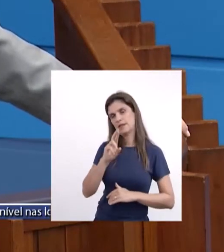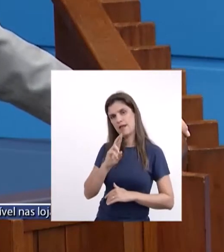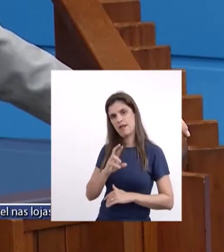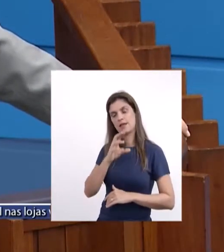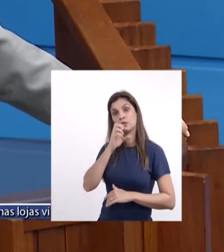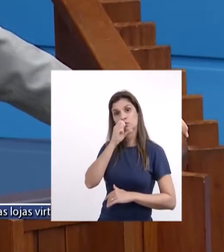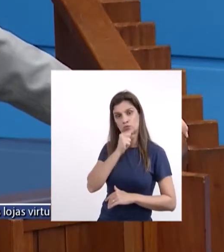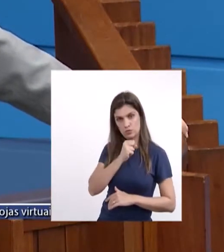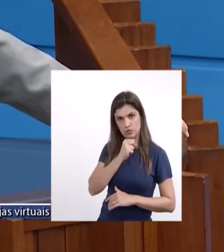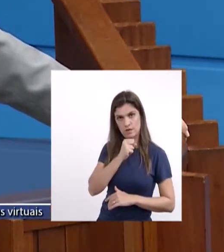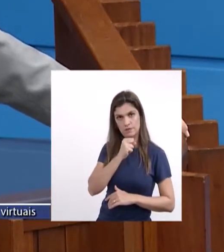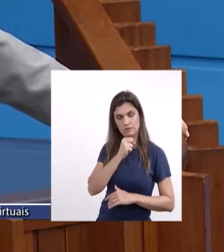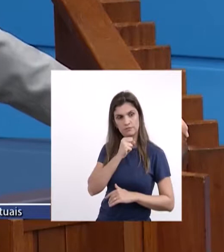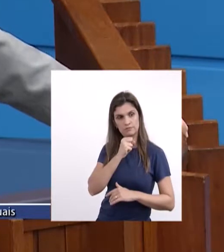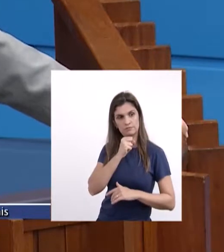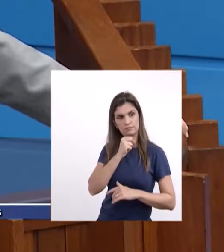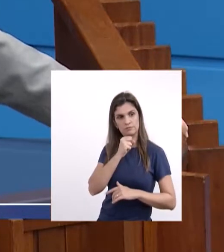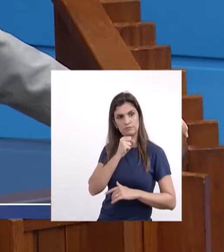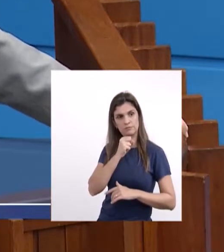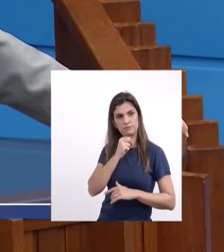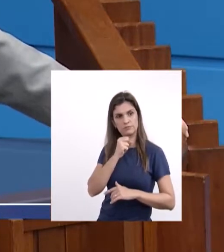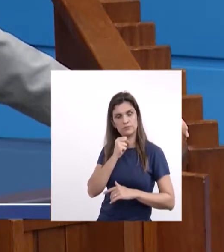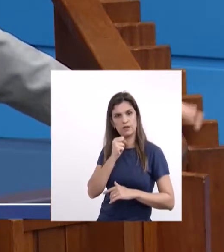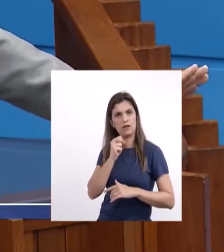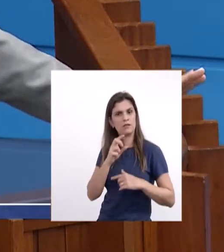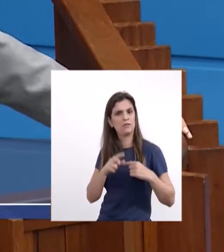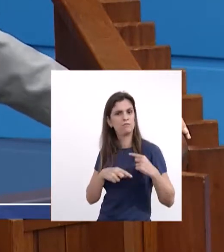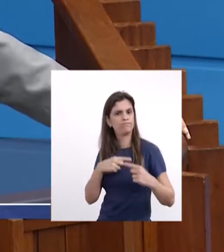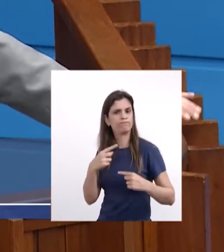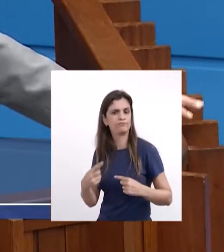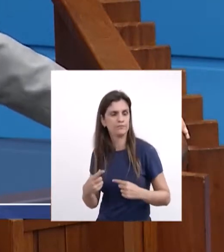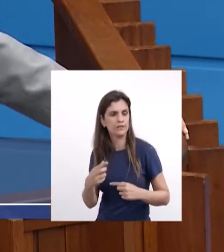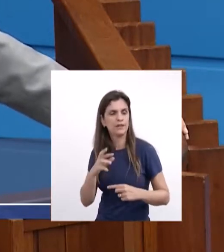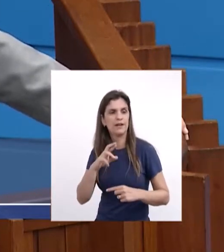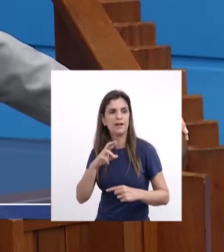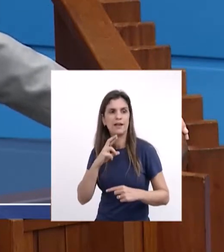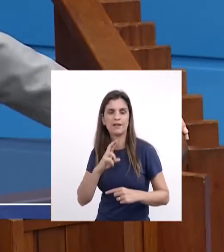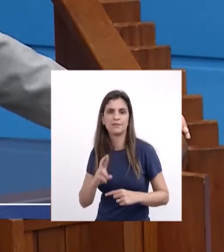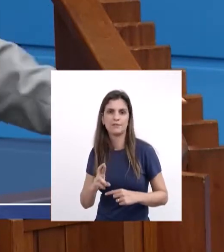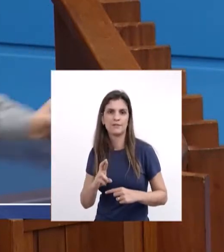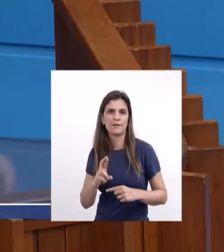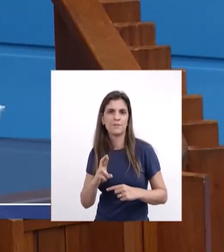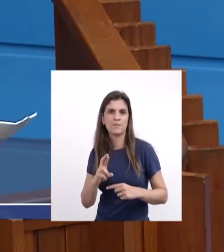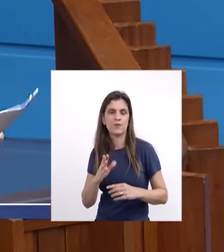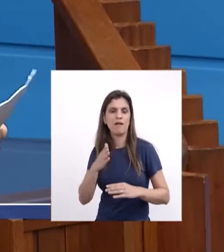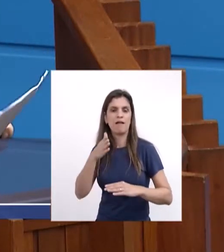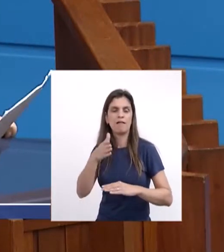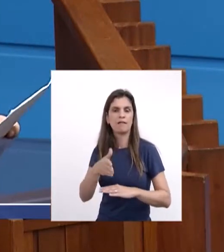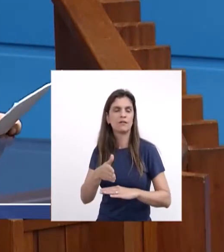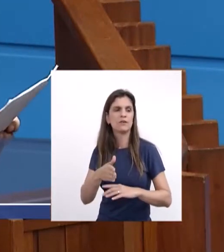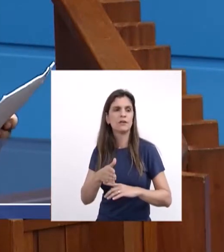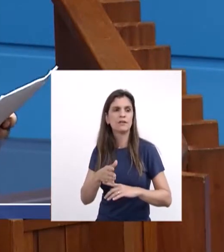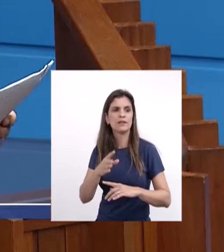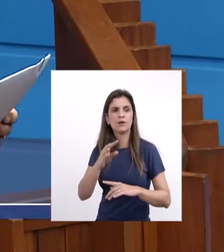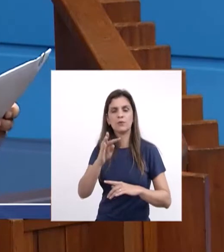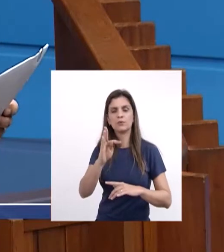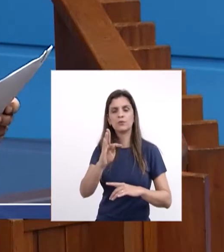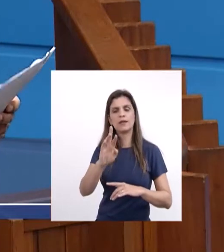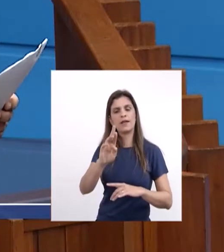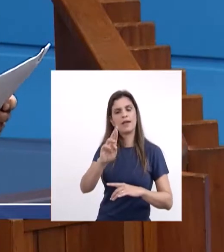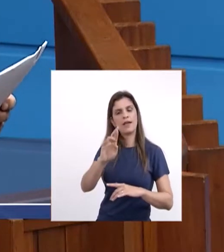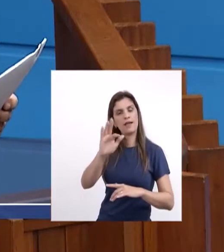sábado, recorreu dessa decisão para o Tribunal Regional Federal, e